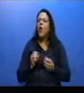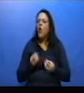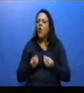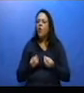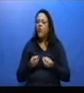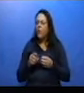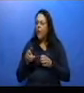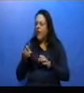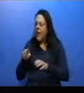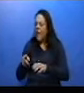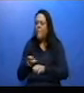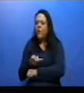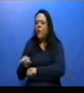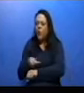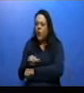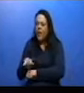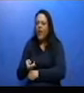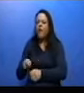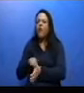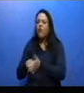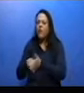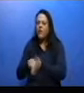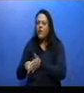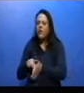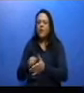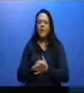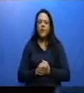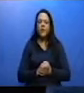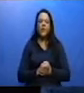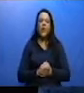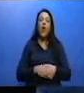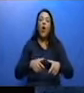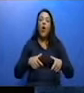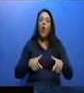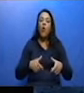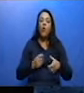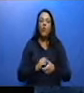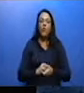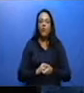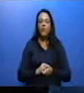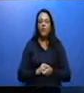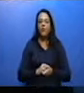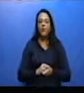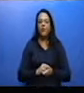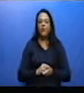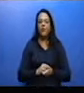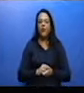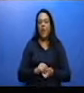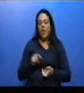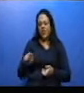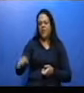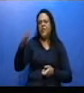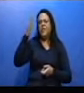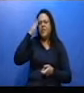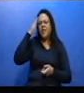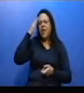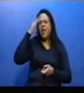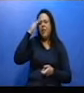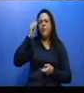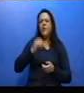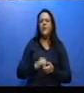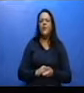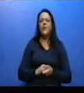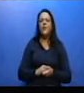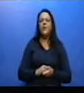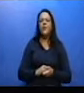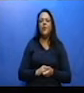os dados. Terceira etapa, onde pesquisar. Você já sabe que ao fazer uma pesquisa, podemos